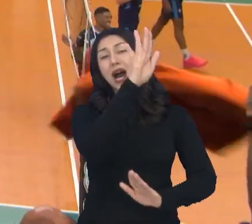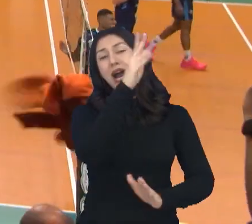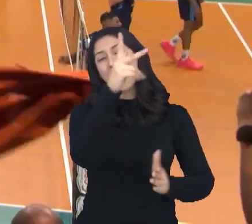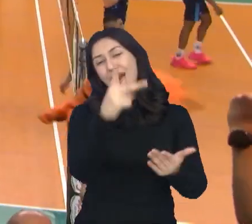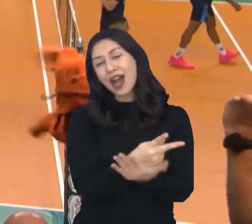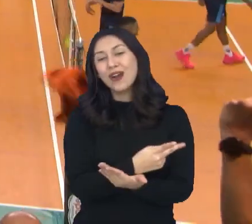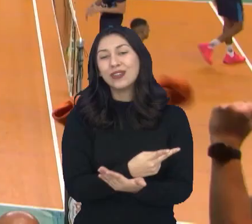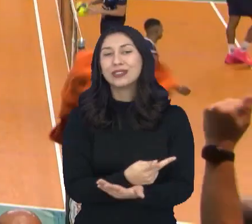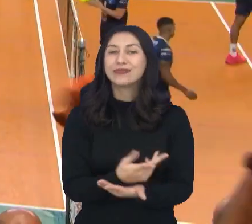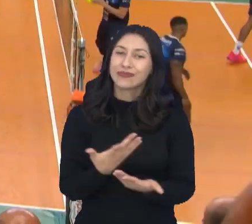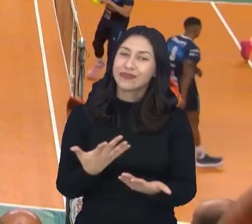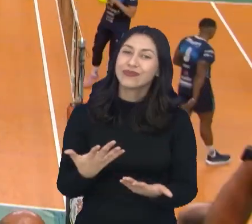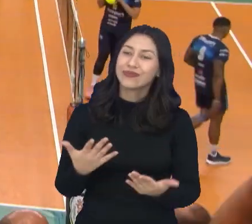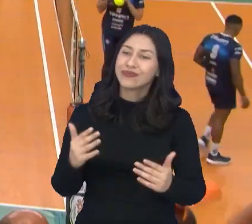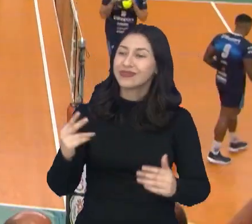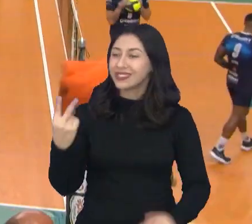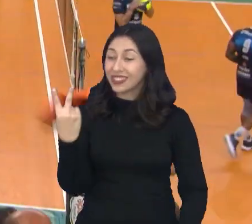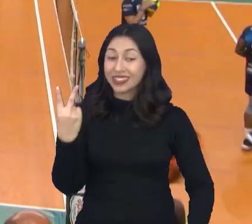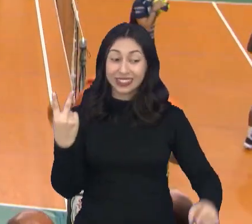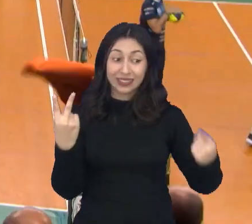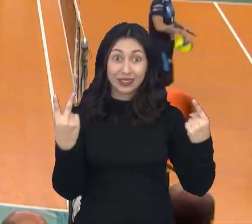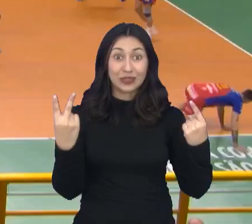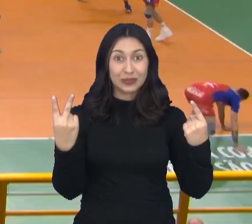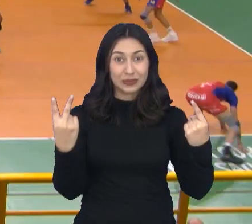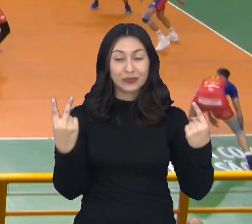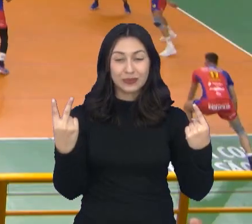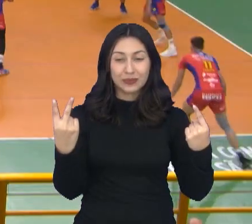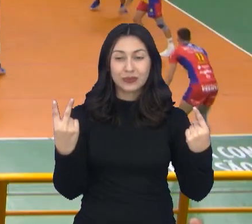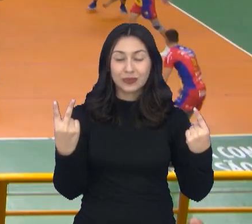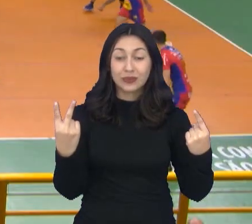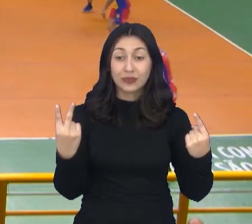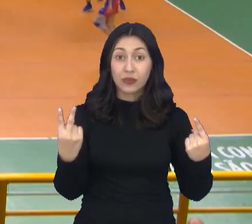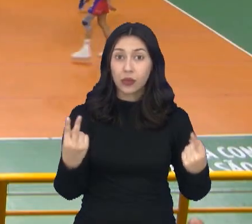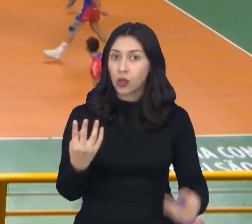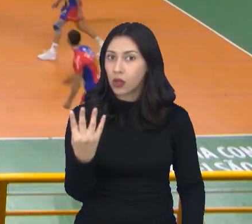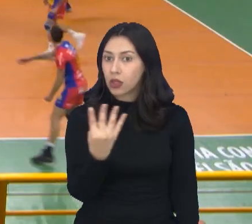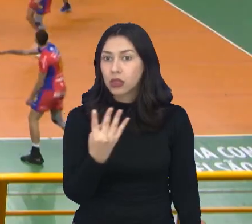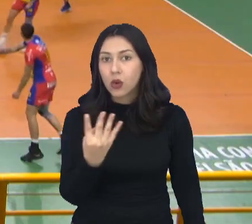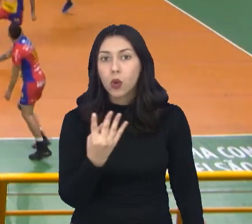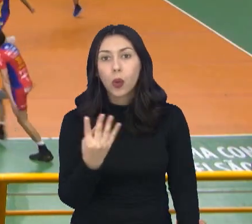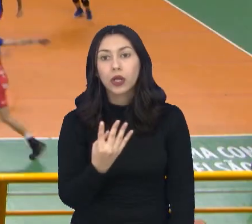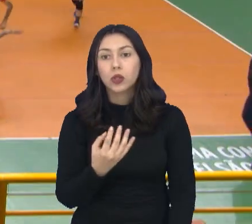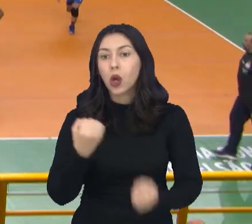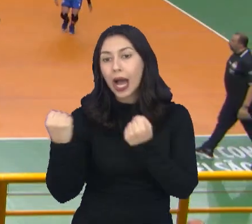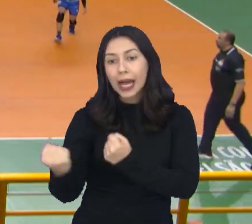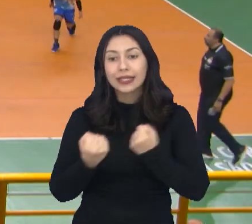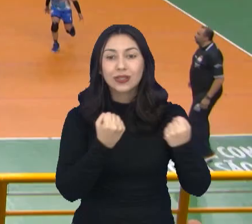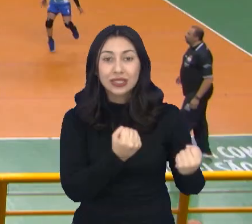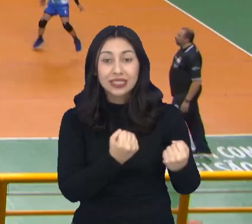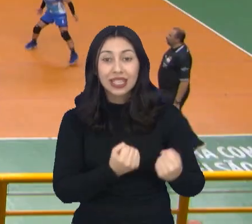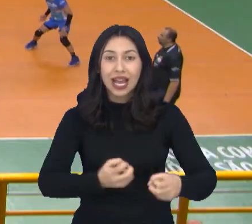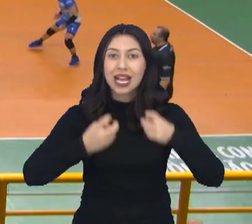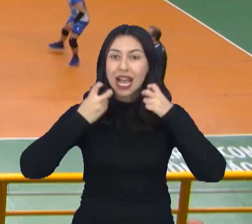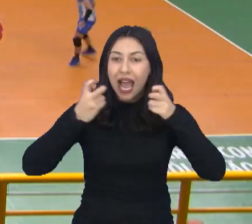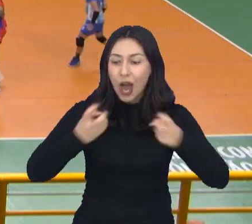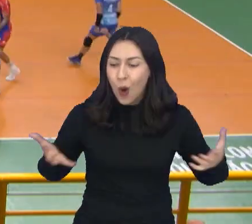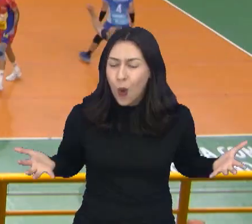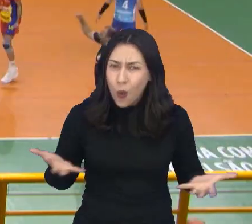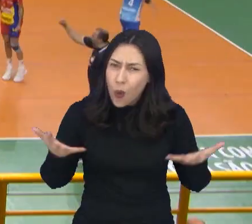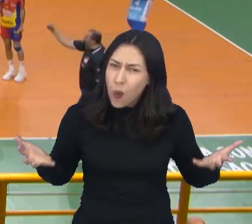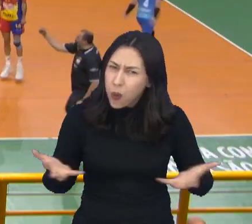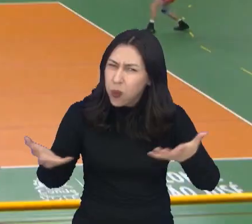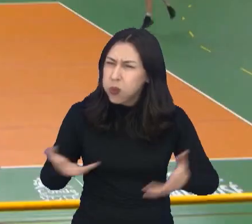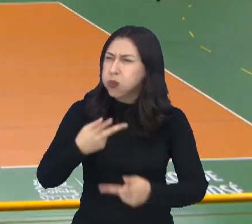joseense no jogo, 2-1. No quarto set, a torcida aumentou o volume para empurrar o São José